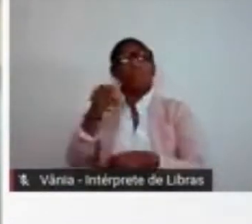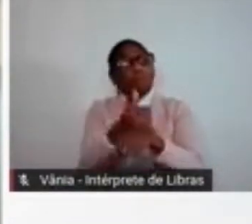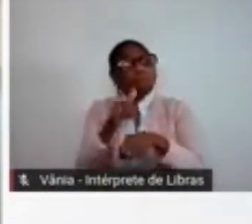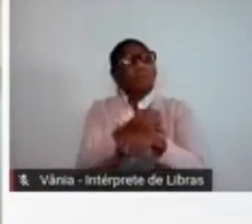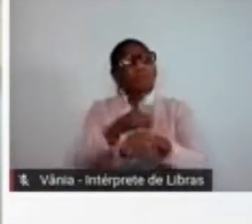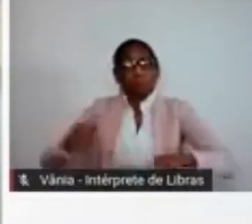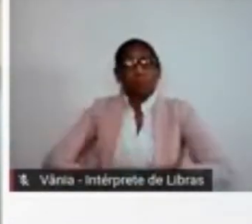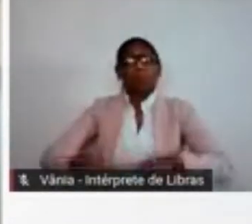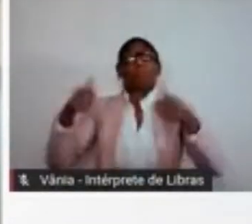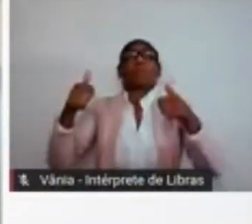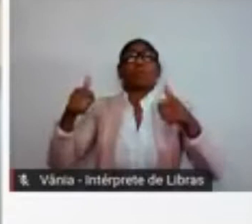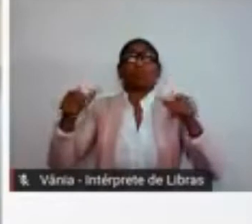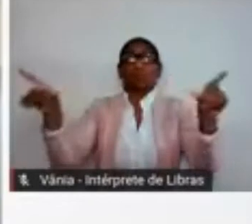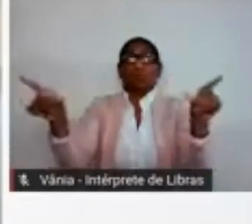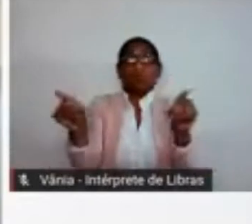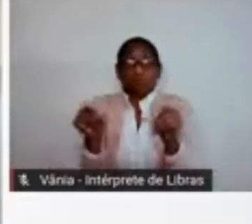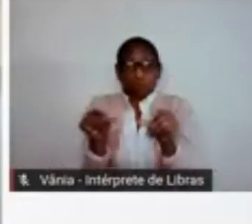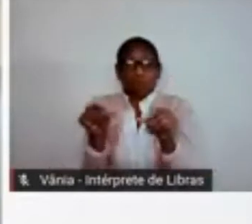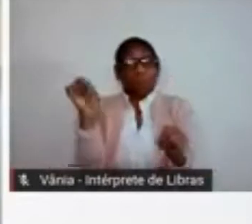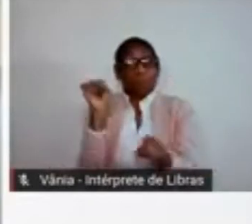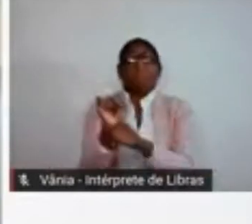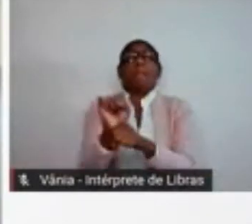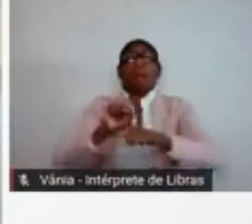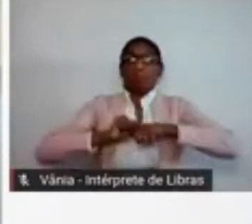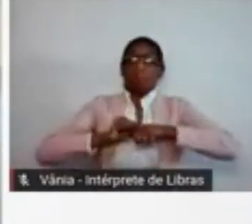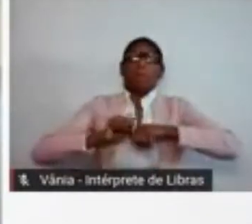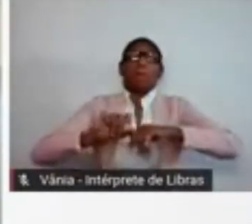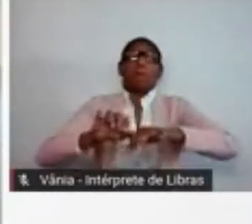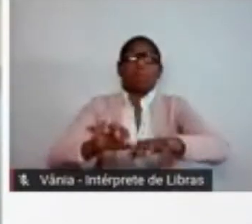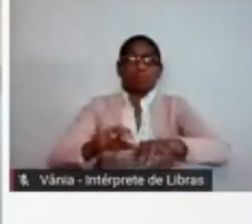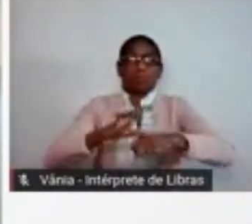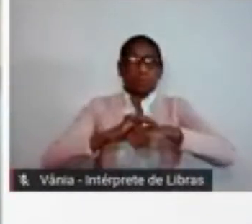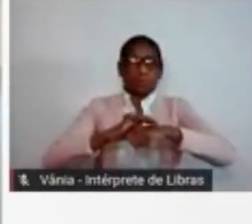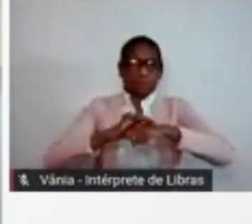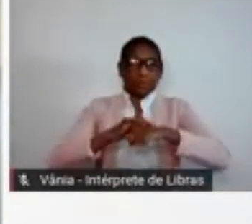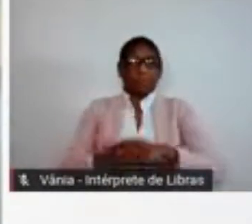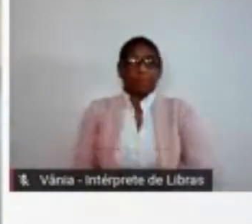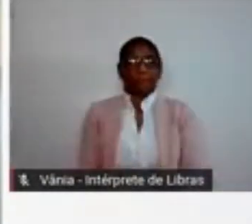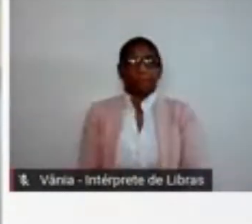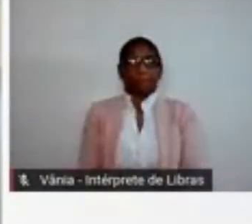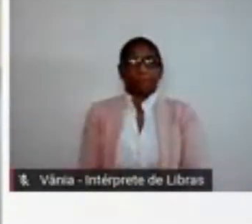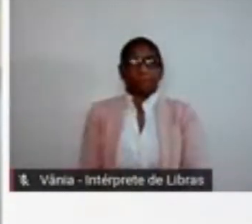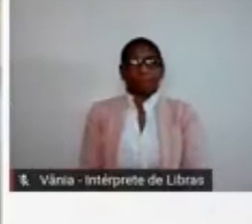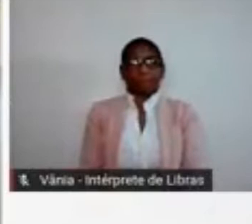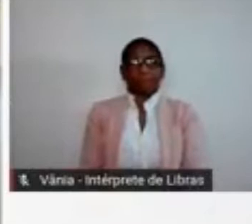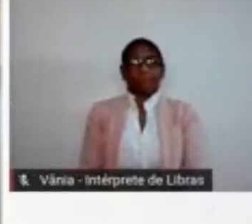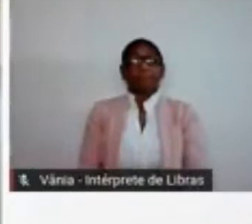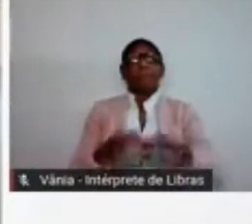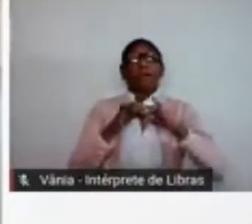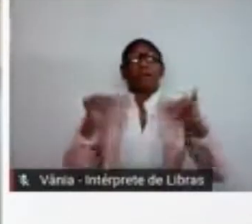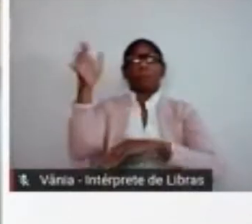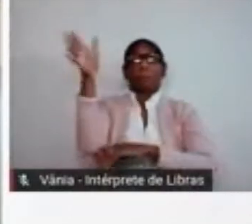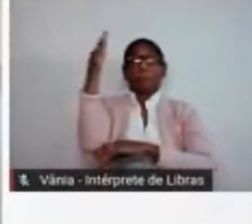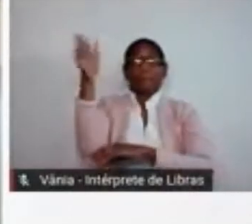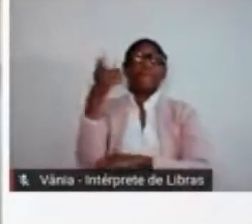que a gente possa conter a expansão da doença. No anúncio preliminar das bandeiras que nós fizemos